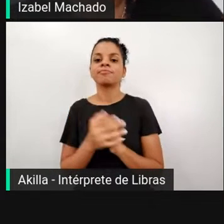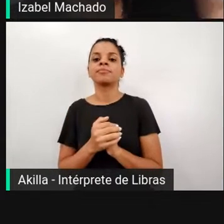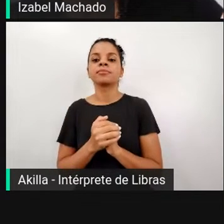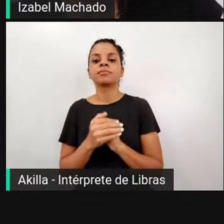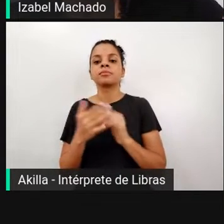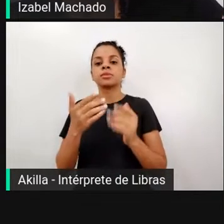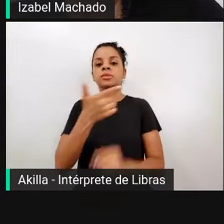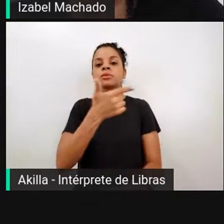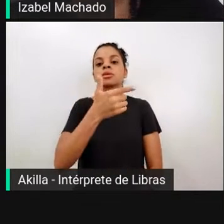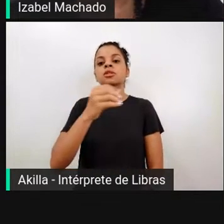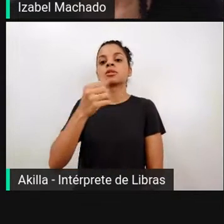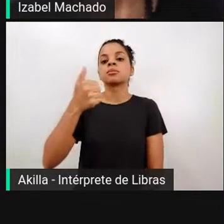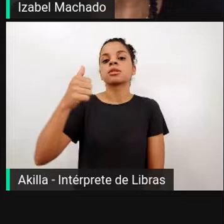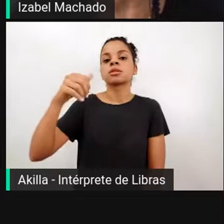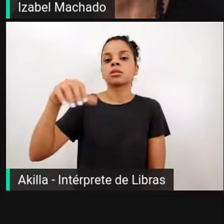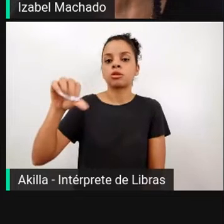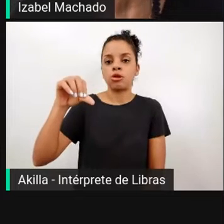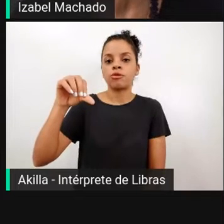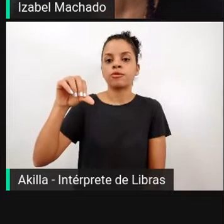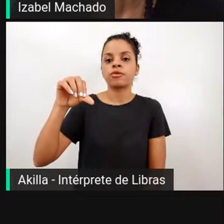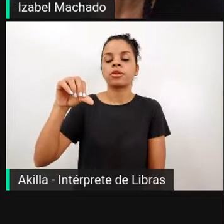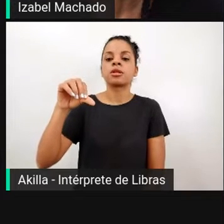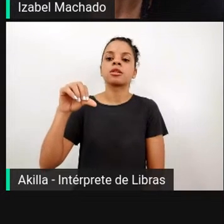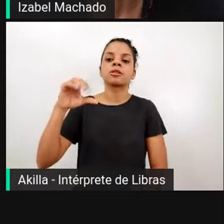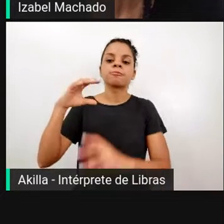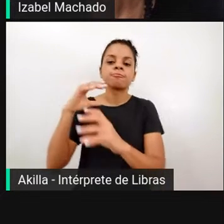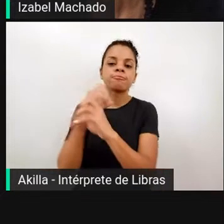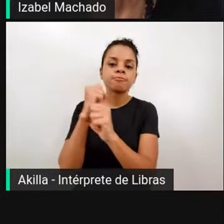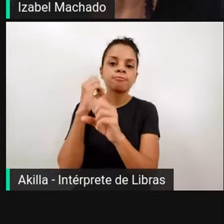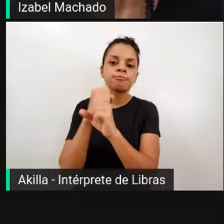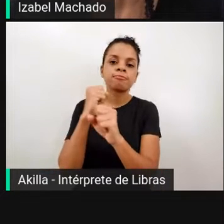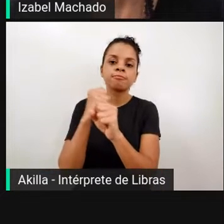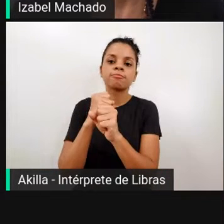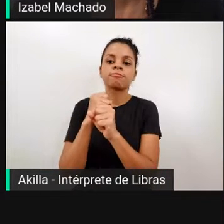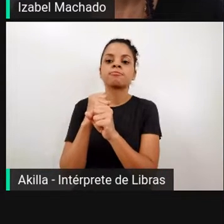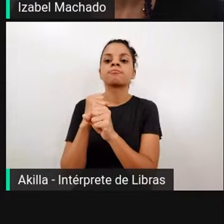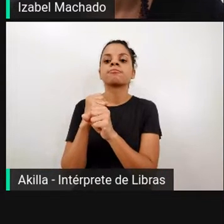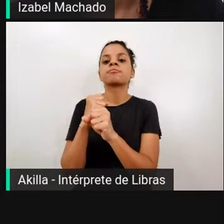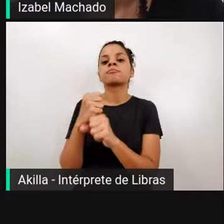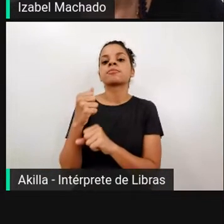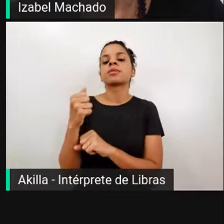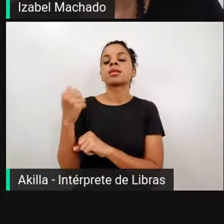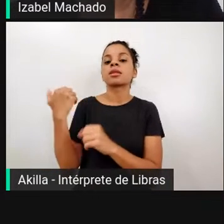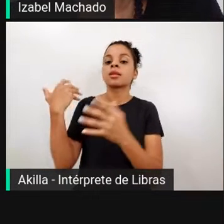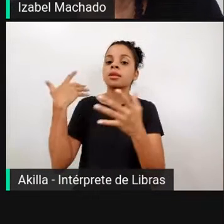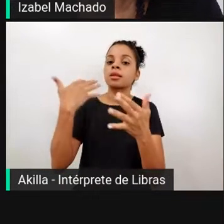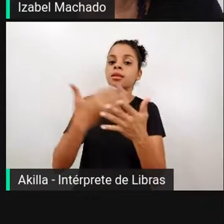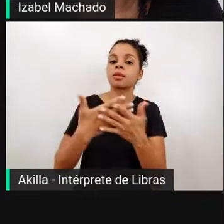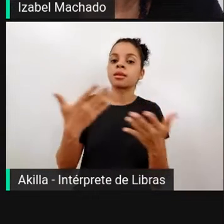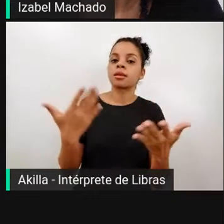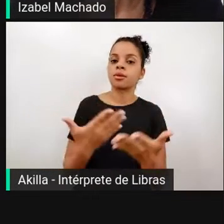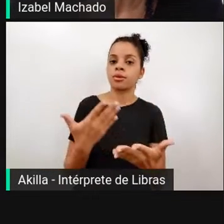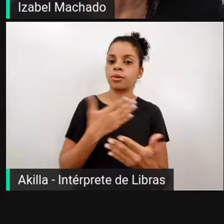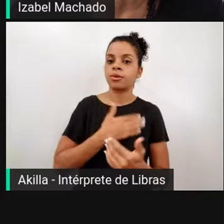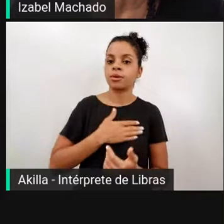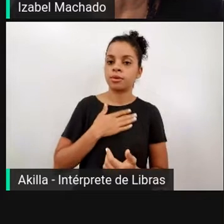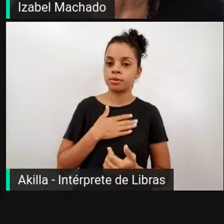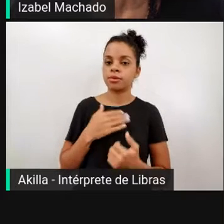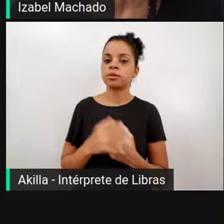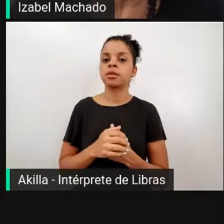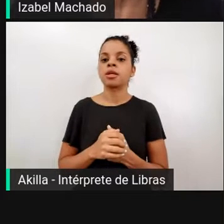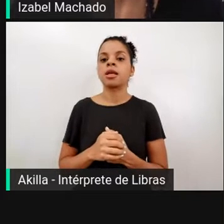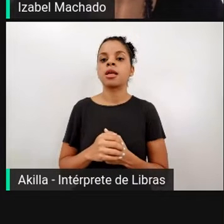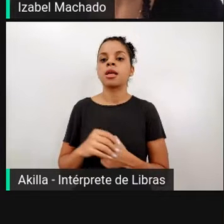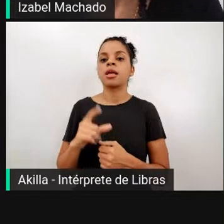que eu considerei que foram as primeiras publicações, até agosto deste ano, foram 24 publicações checadas e